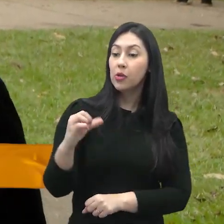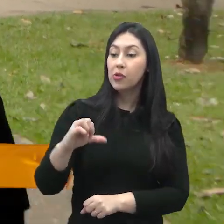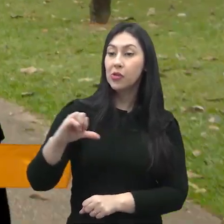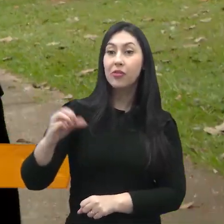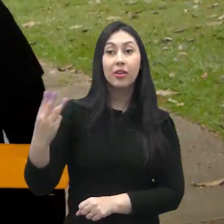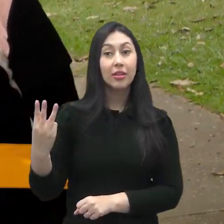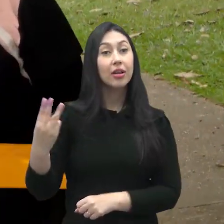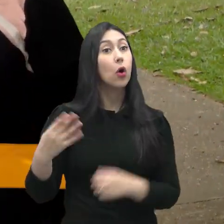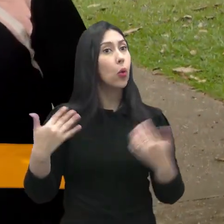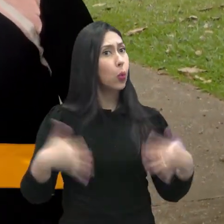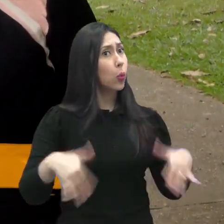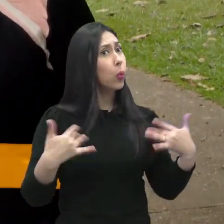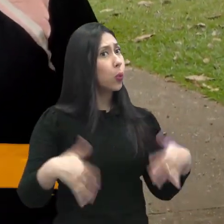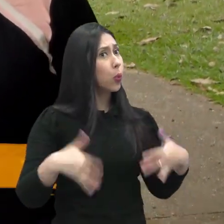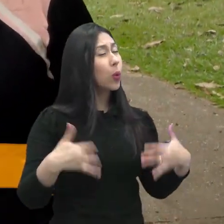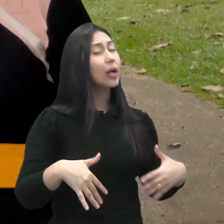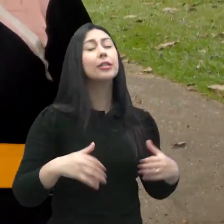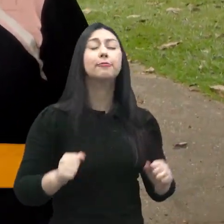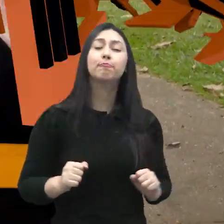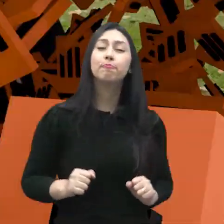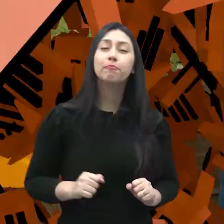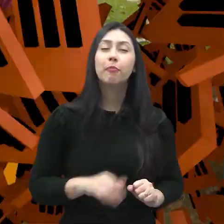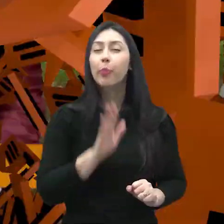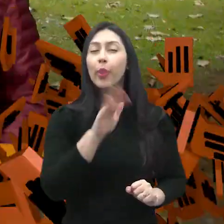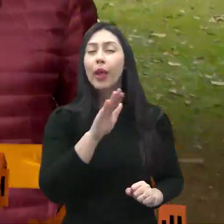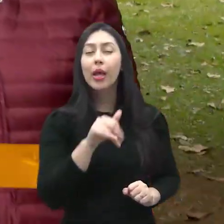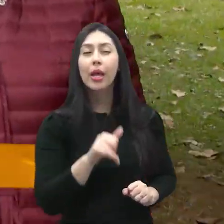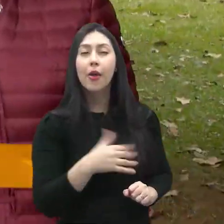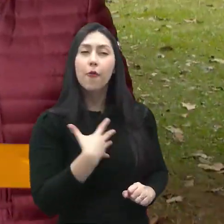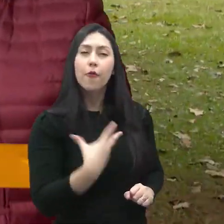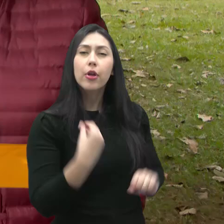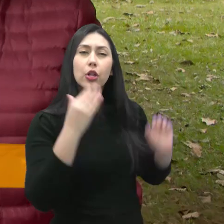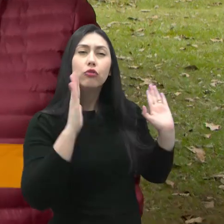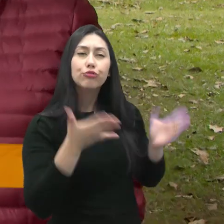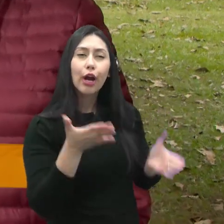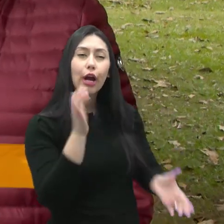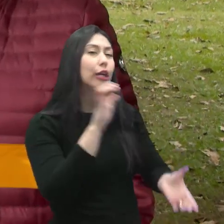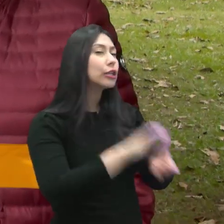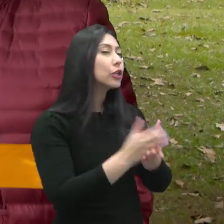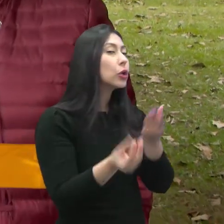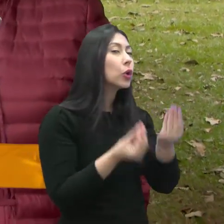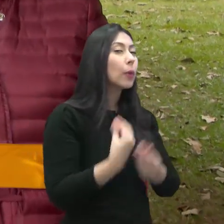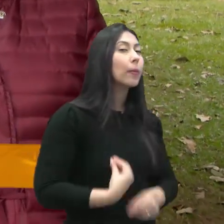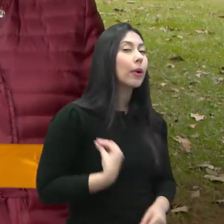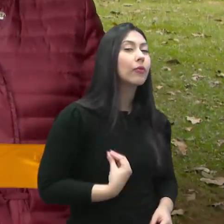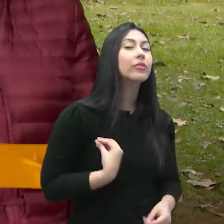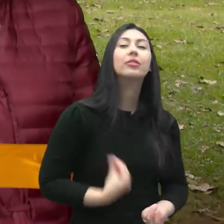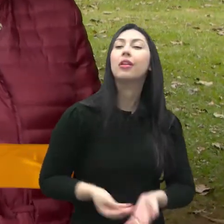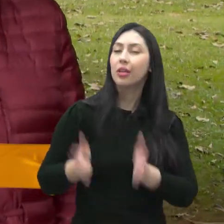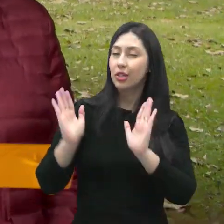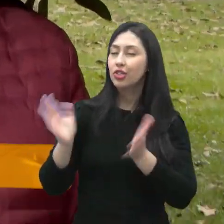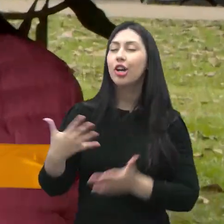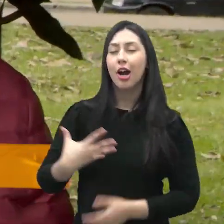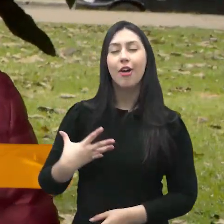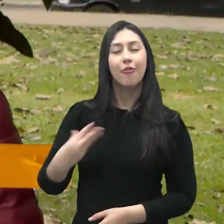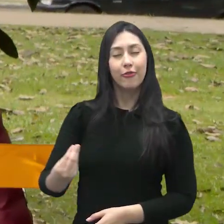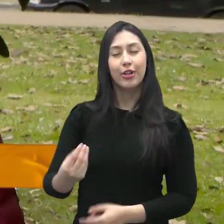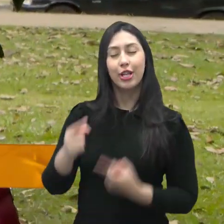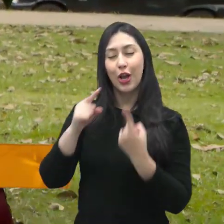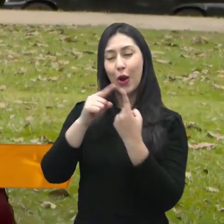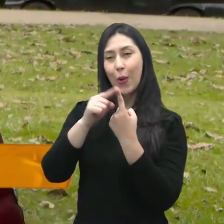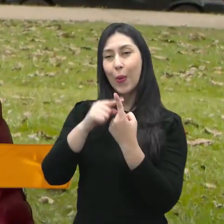93. Eita, 93, um homem à frente do tempo. Thaís, quero saber o seguinte, já tem filhos, é casada, como que é a sua vida? Já tenho